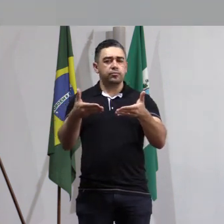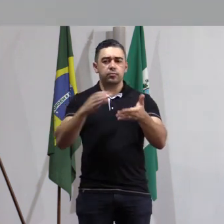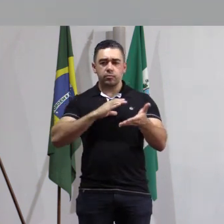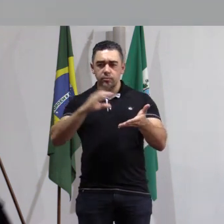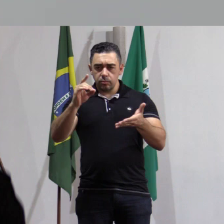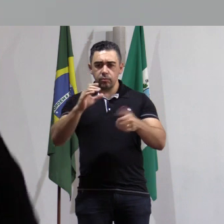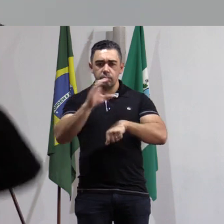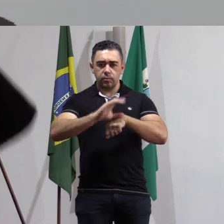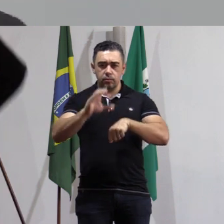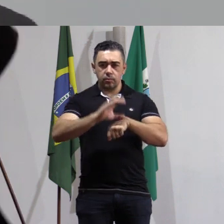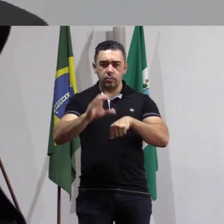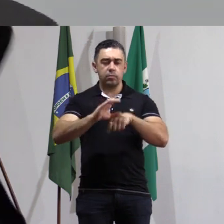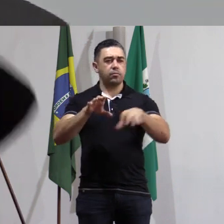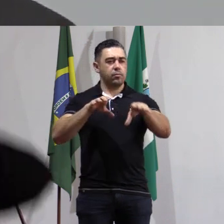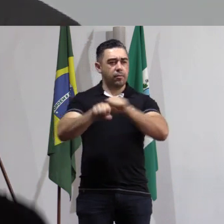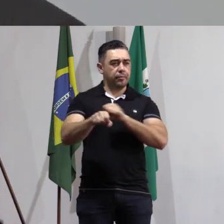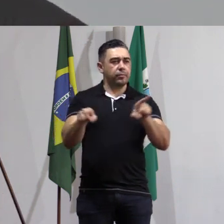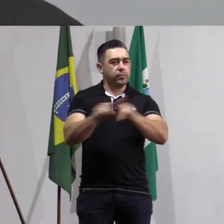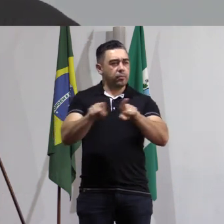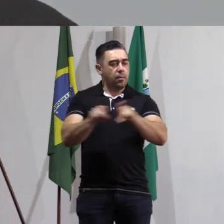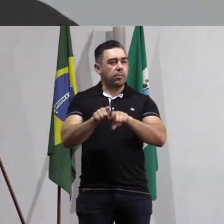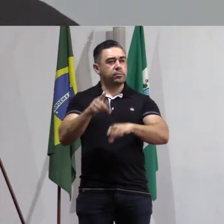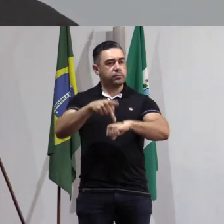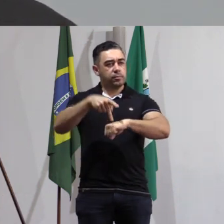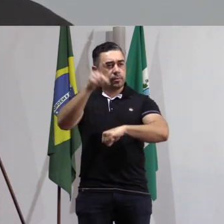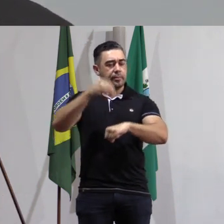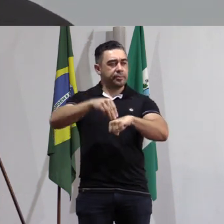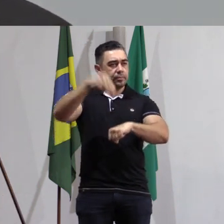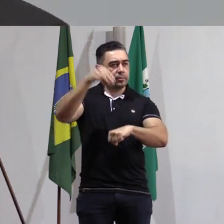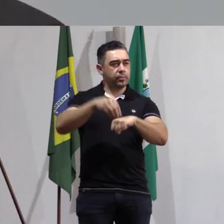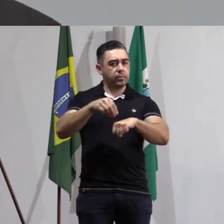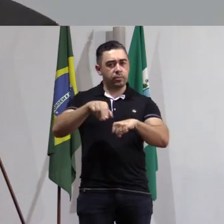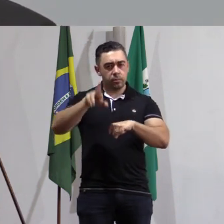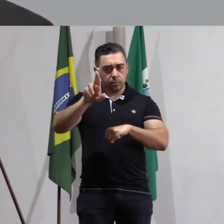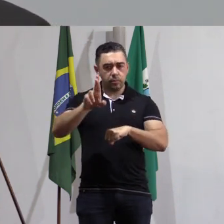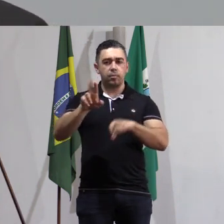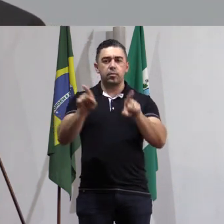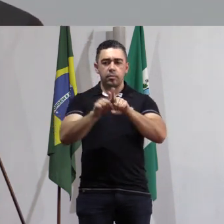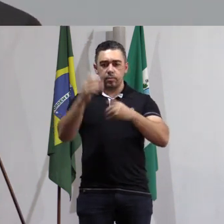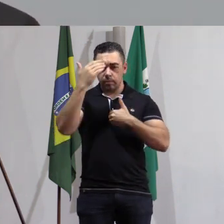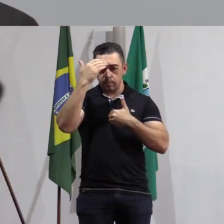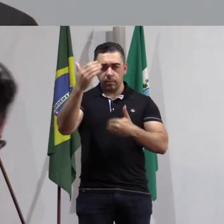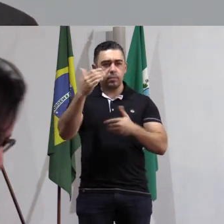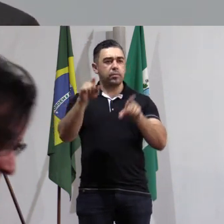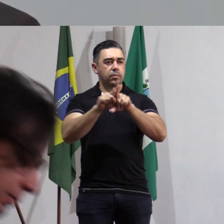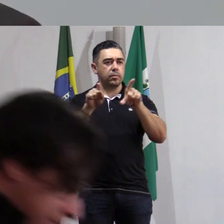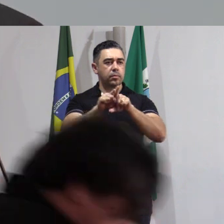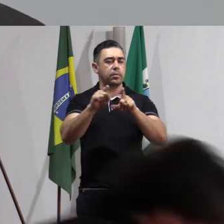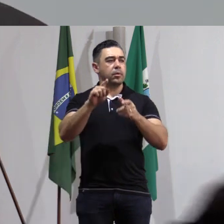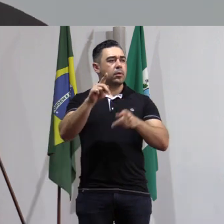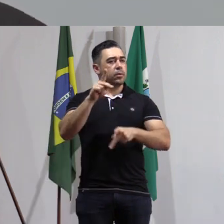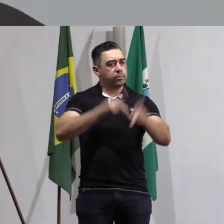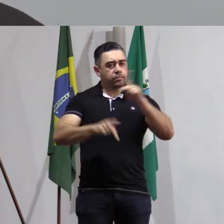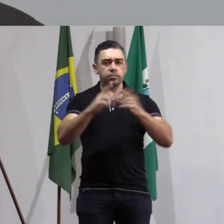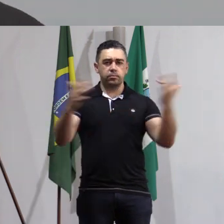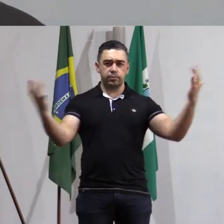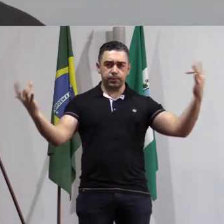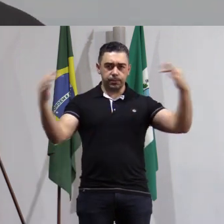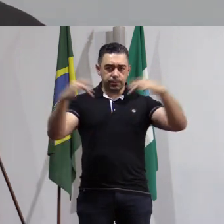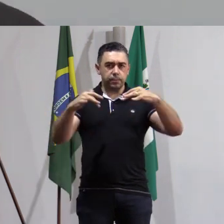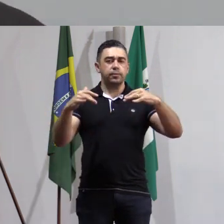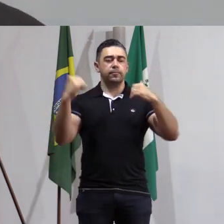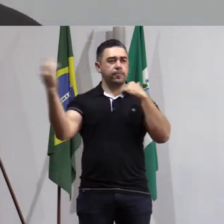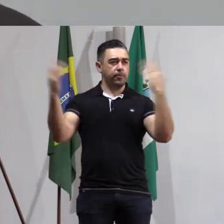dos Coordenadores dos Programas de Pós-Graduação. Quero agradecer a presença da comunidade externa, que também terá aqui um espaço de